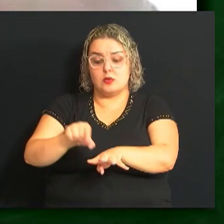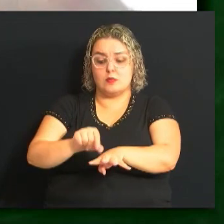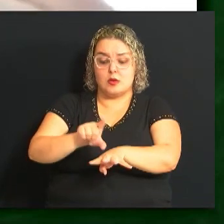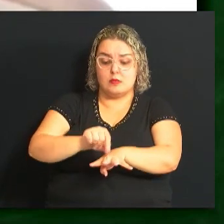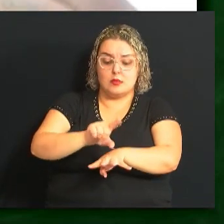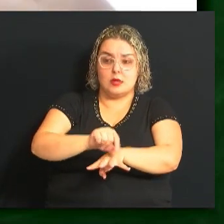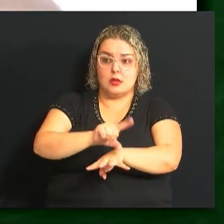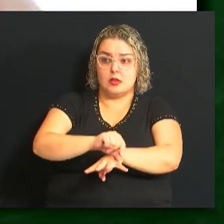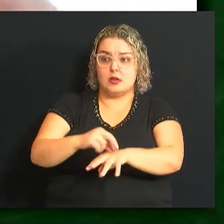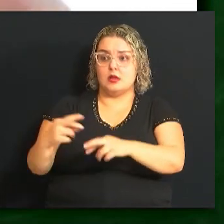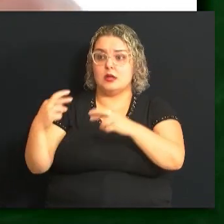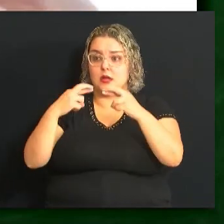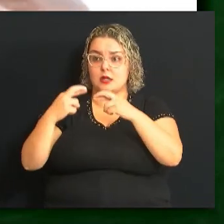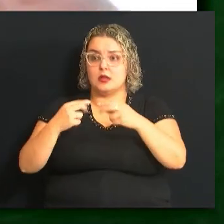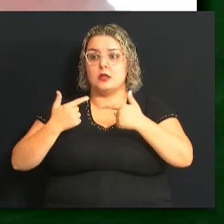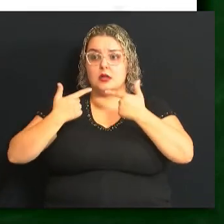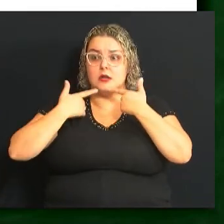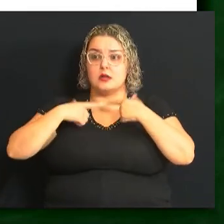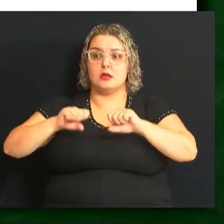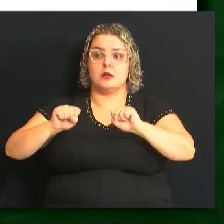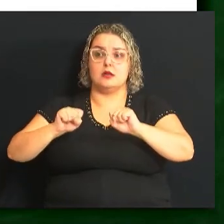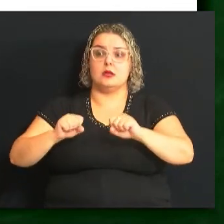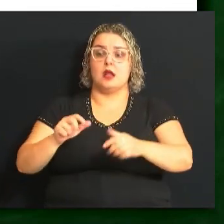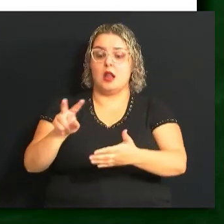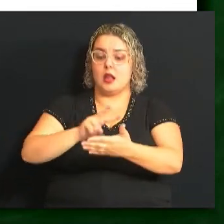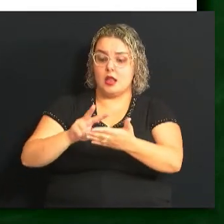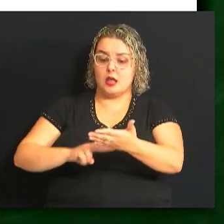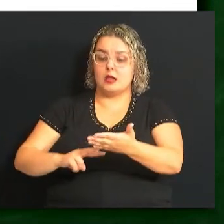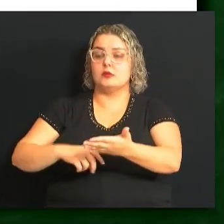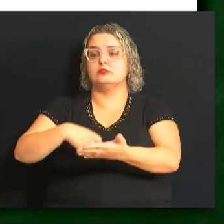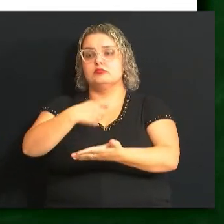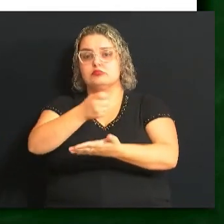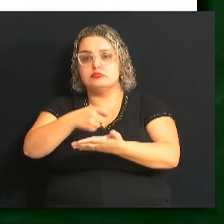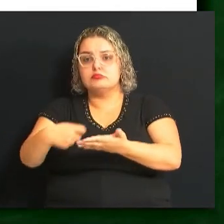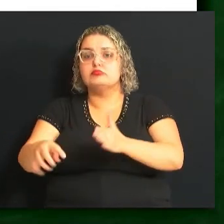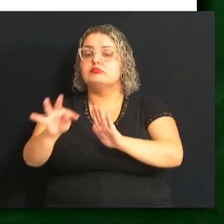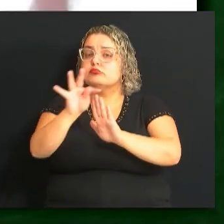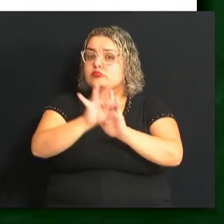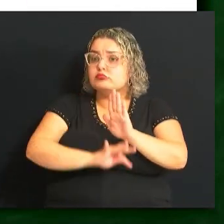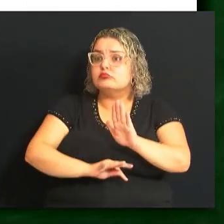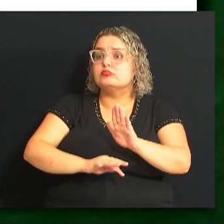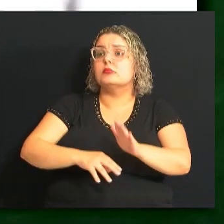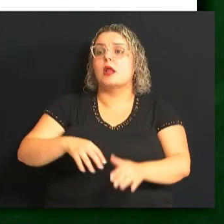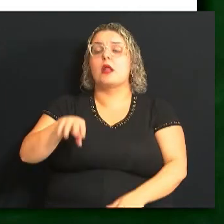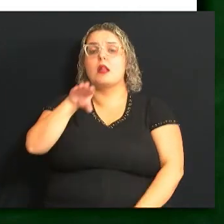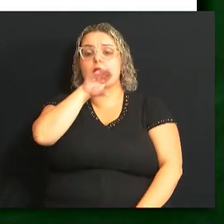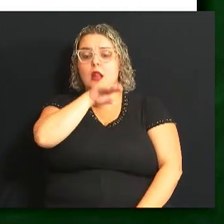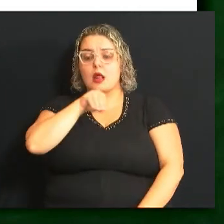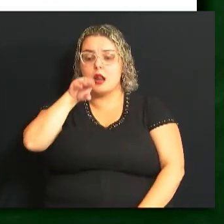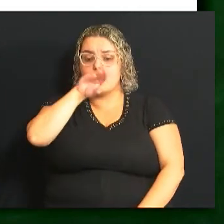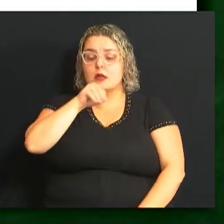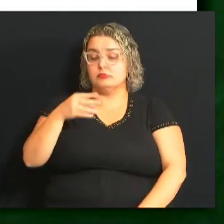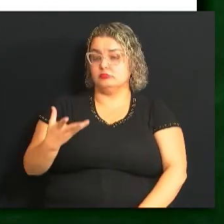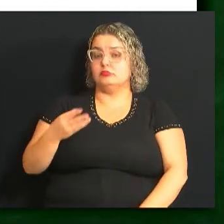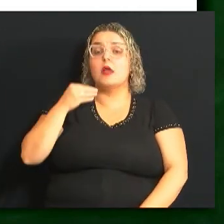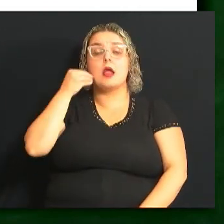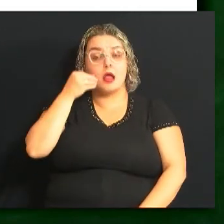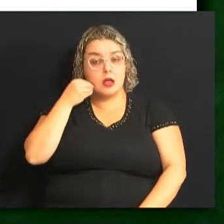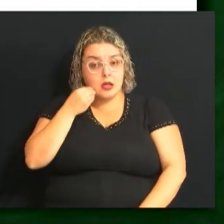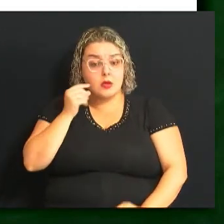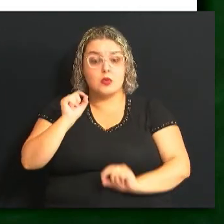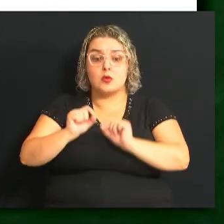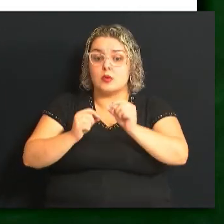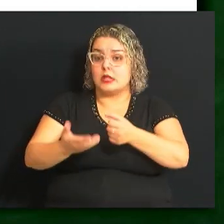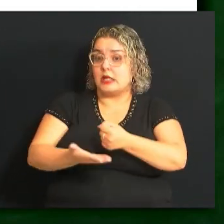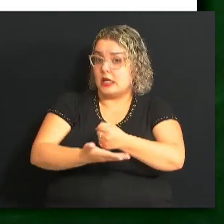análise linguística, na leitura, na produção textual e na oralidade. Então, associado a essa experiência do que tem na base,